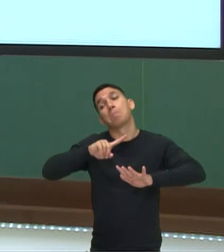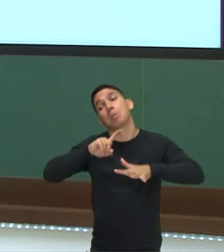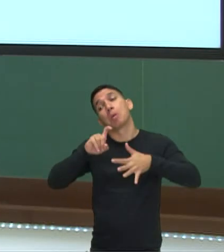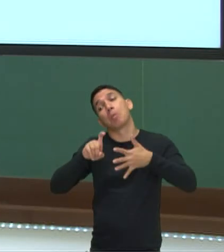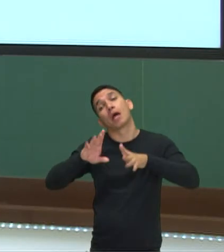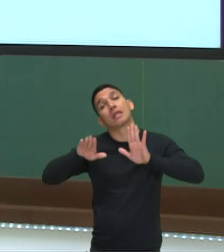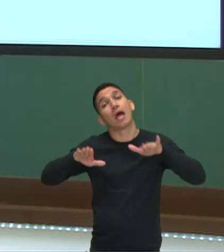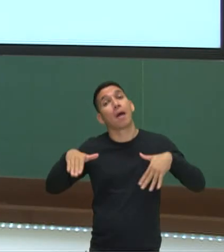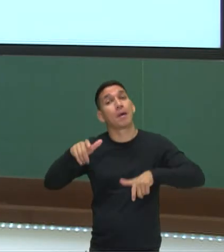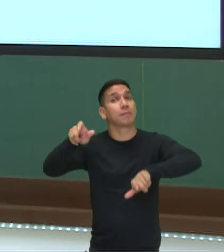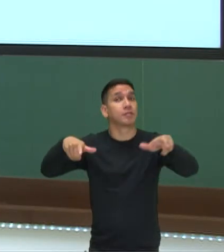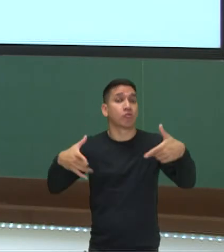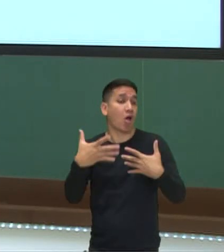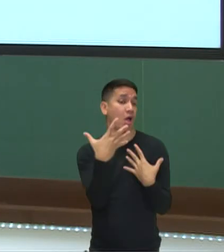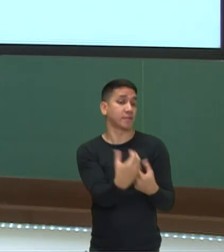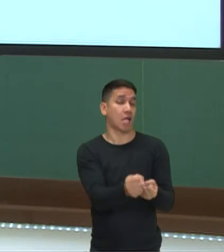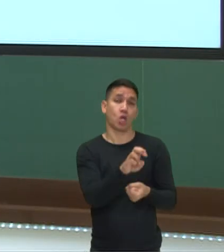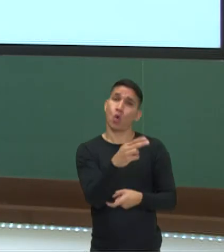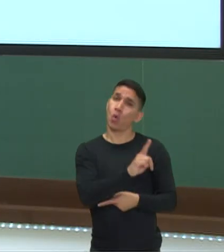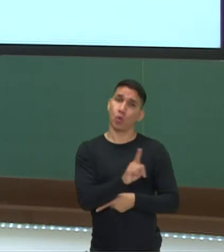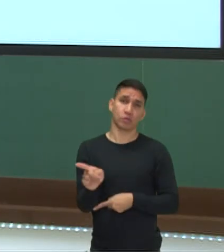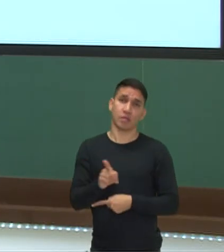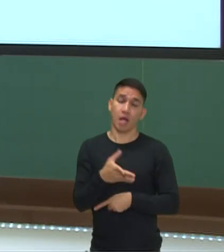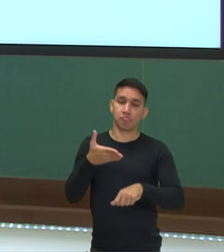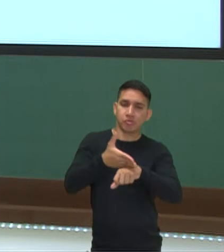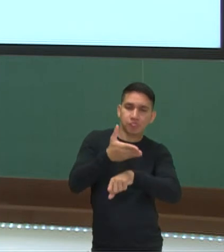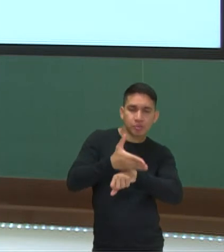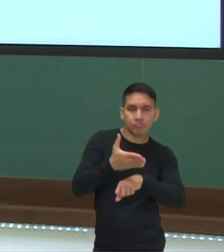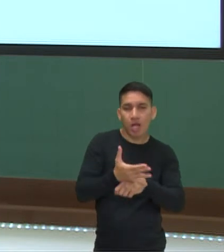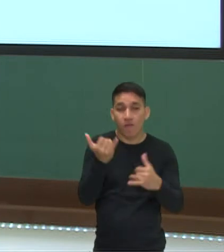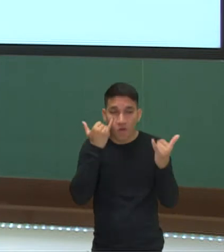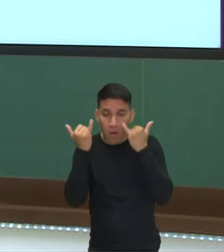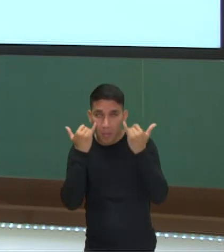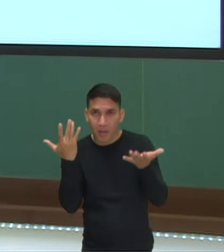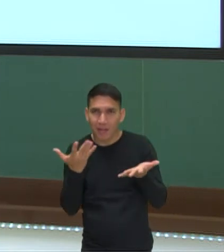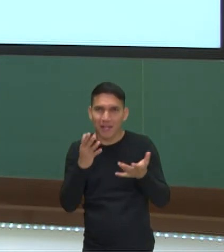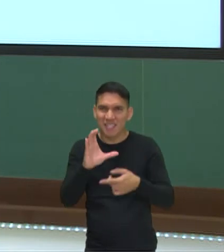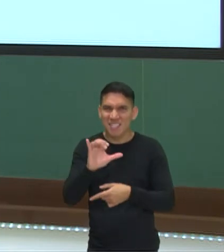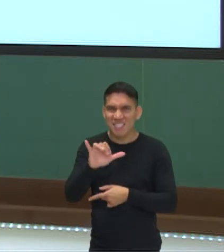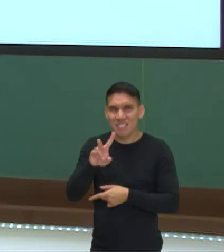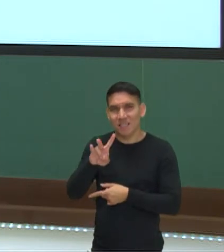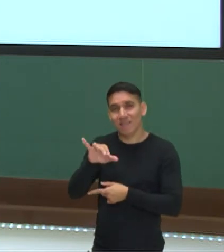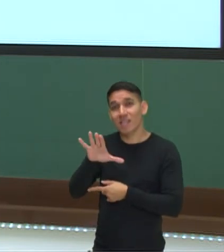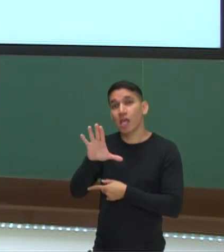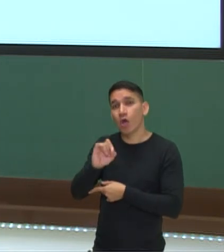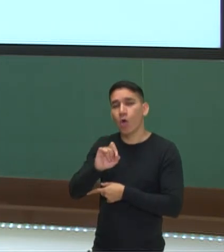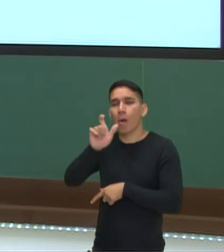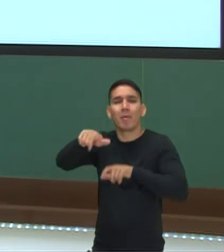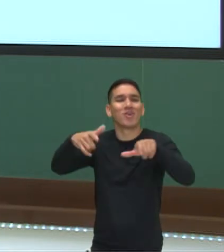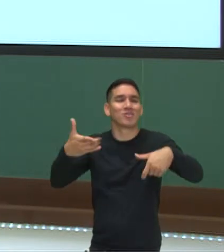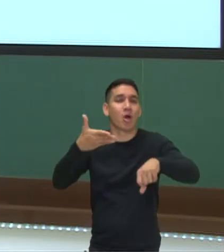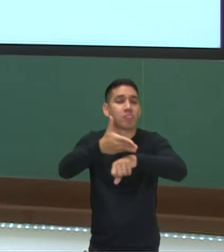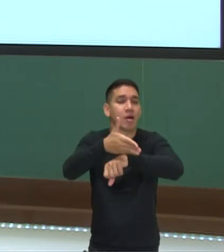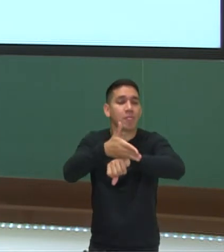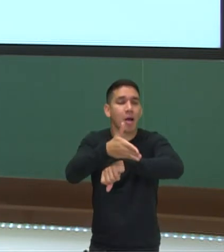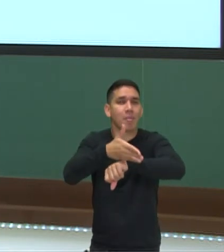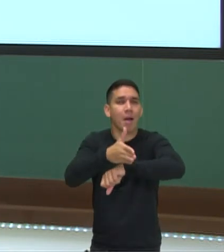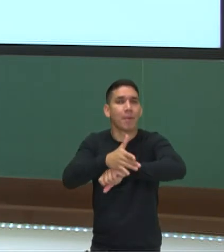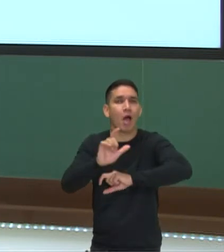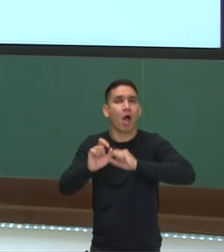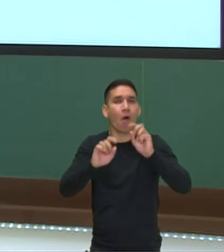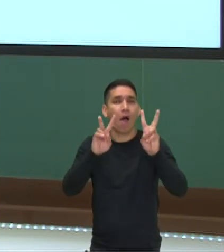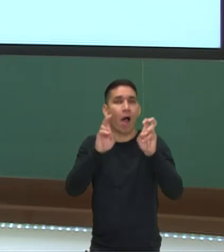né? Aderir ou não. O engajamento cívico quer dizer você participar ali de uma